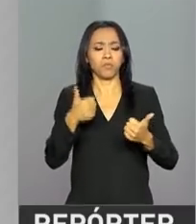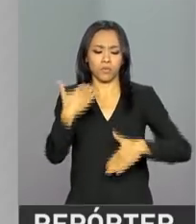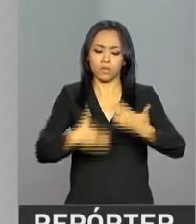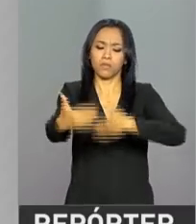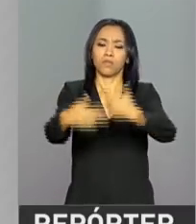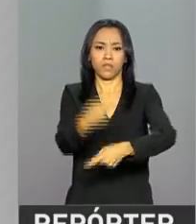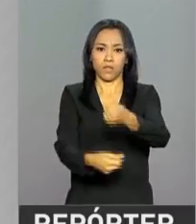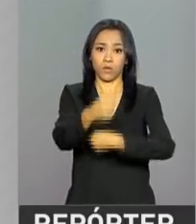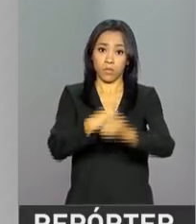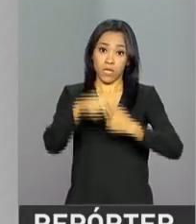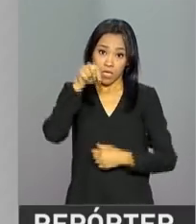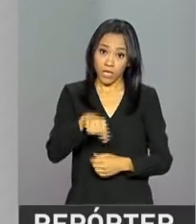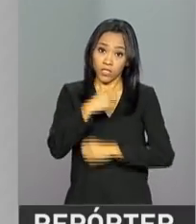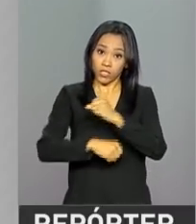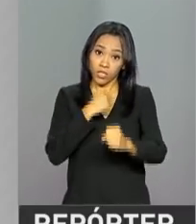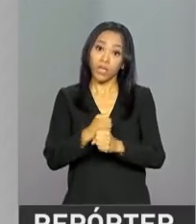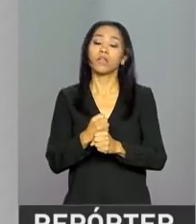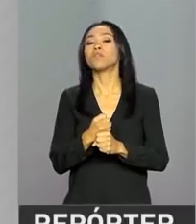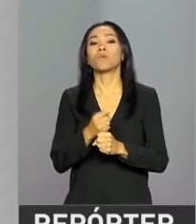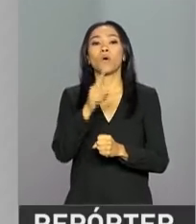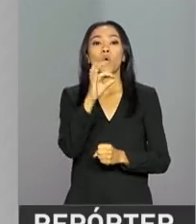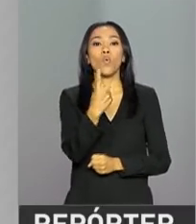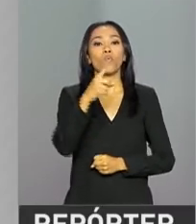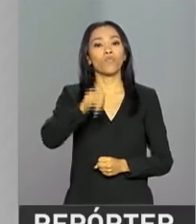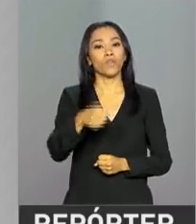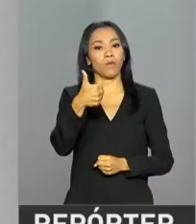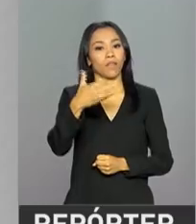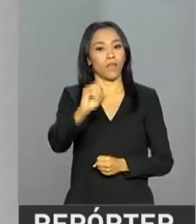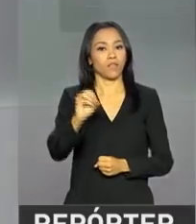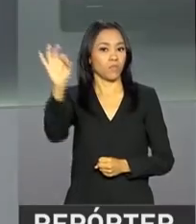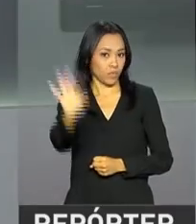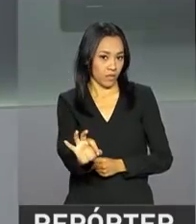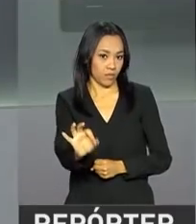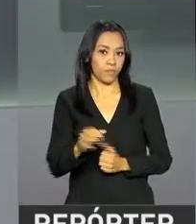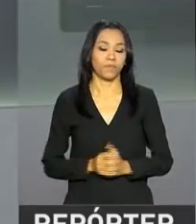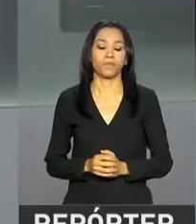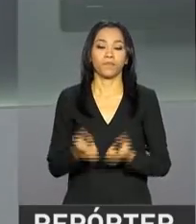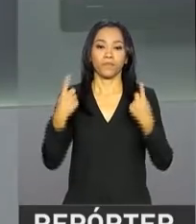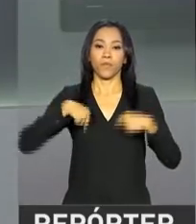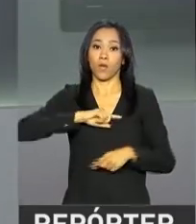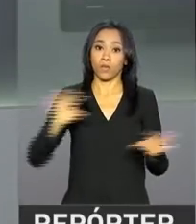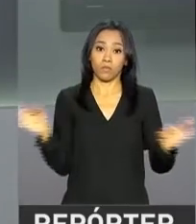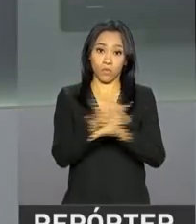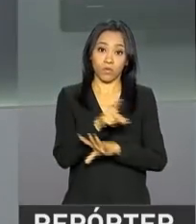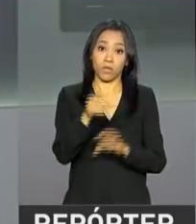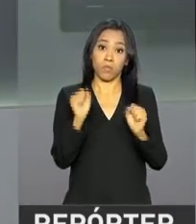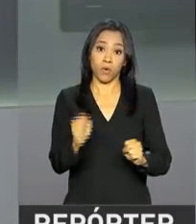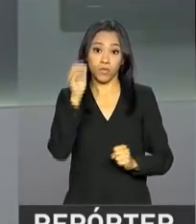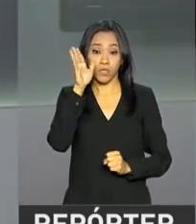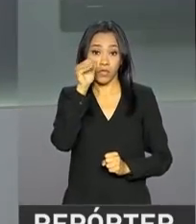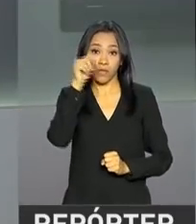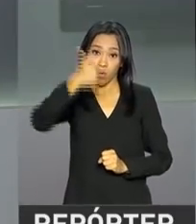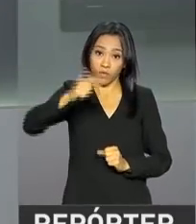economia que este ano deve fechar em 1,10 por cento nós ficamos por aqui você pode rever as